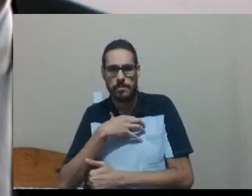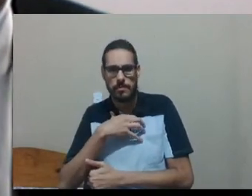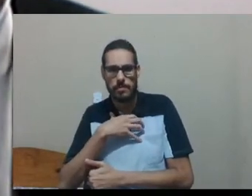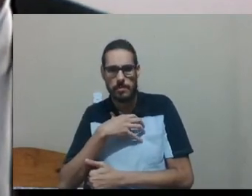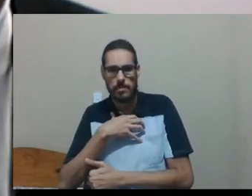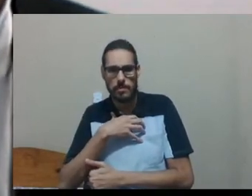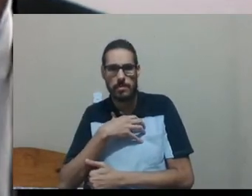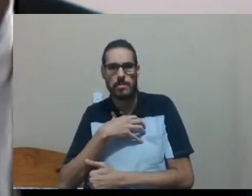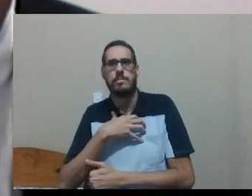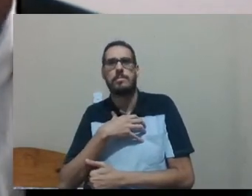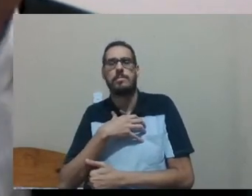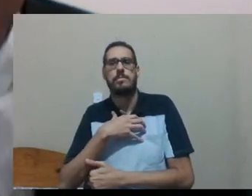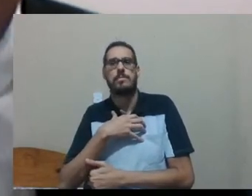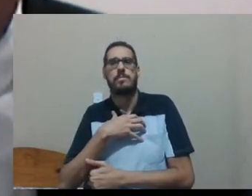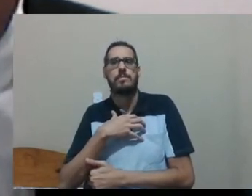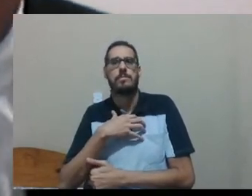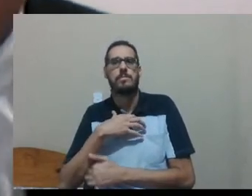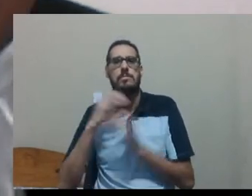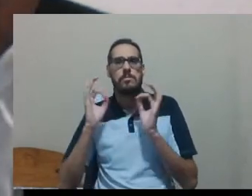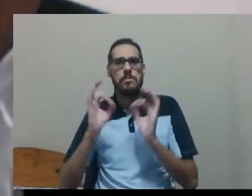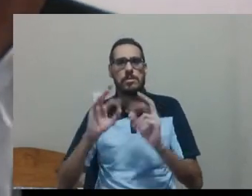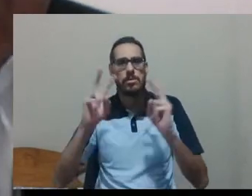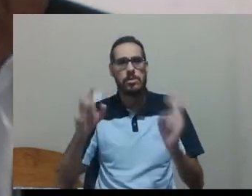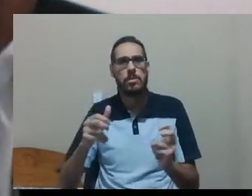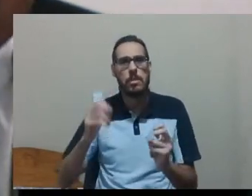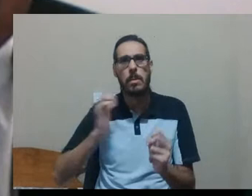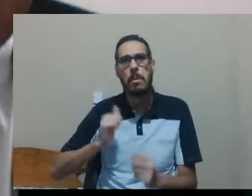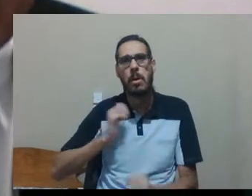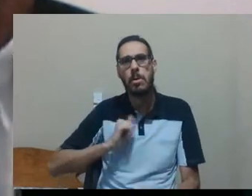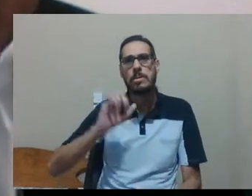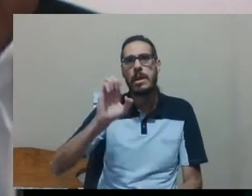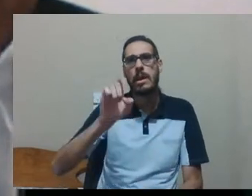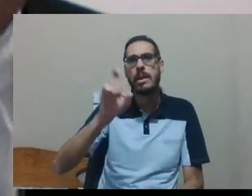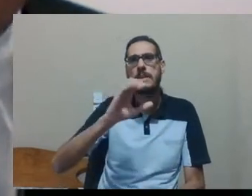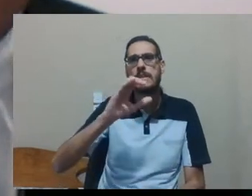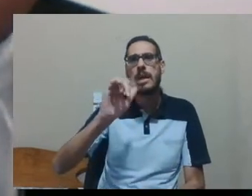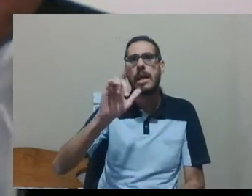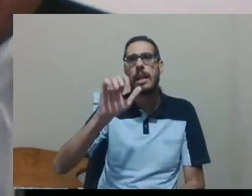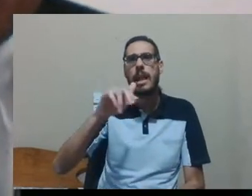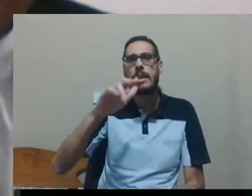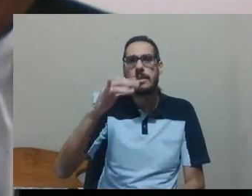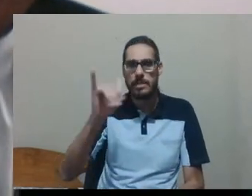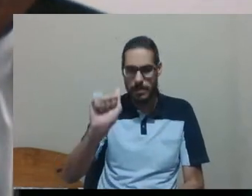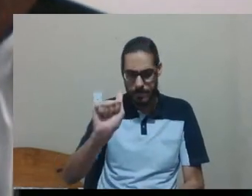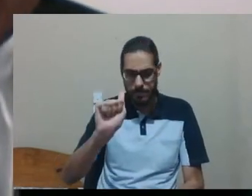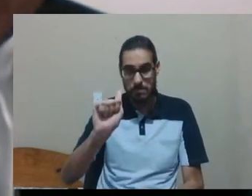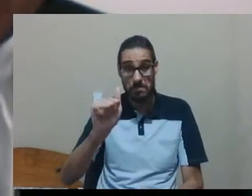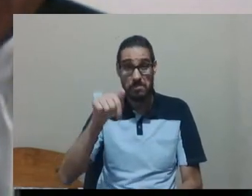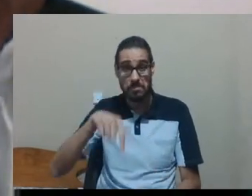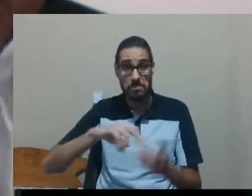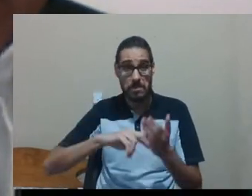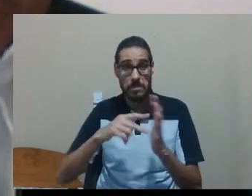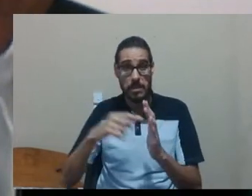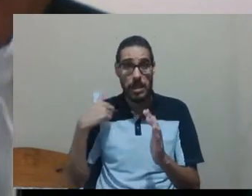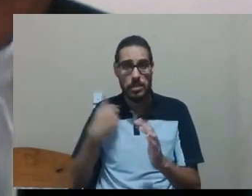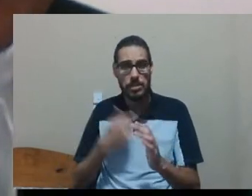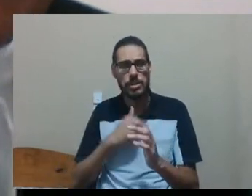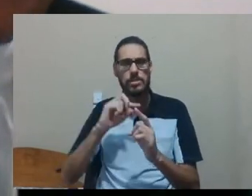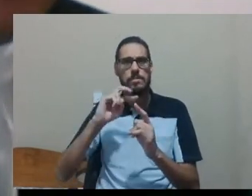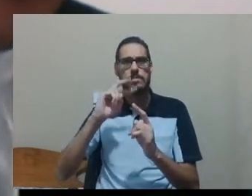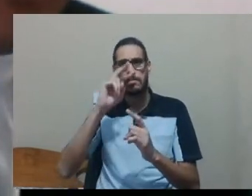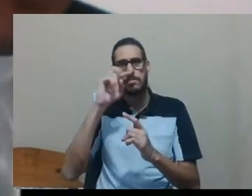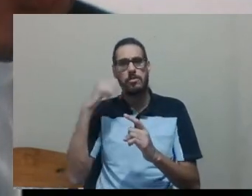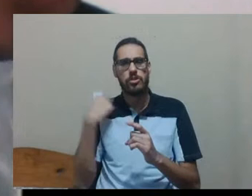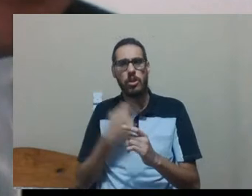a programas de excelência, mas uma razão para nós fortalecermos os nossos programas. Nossos programas